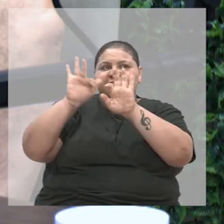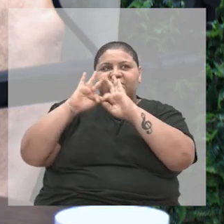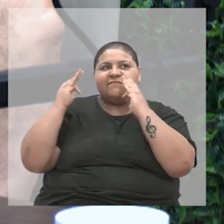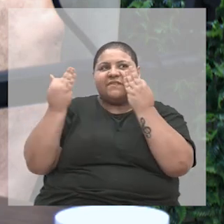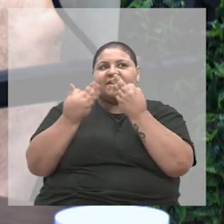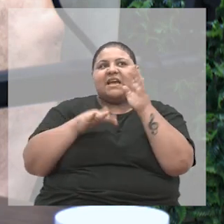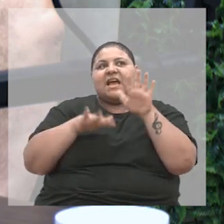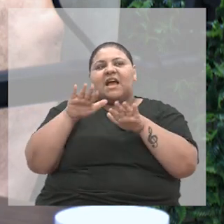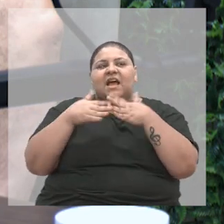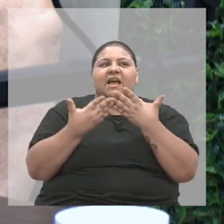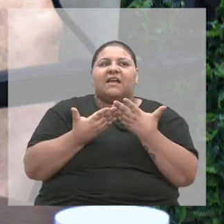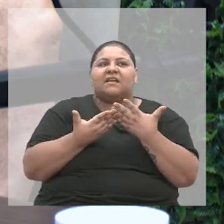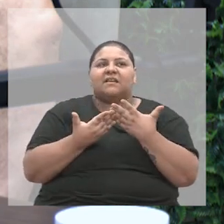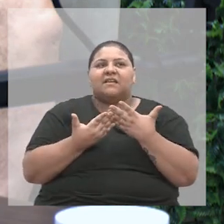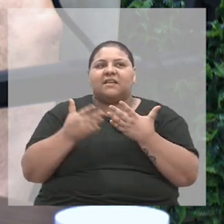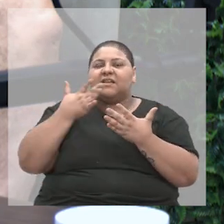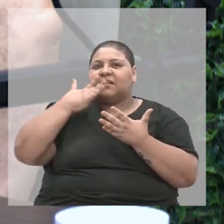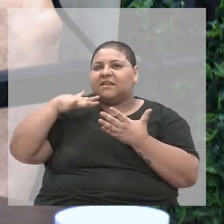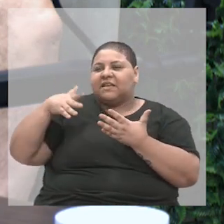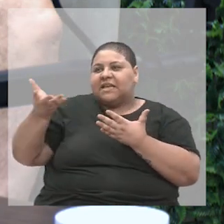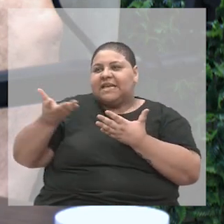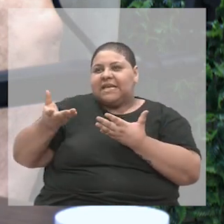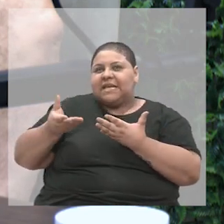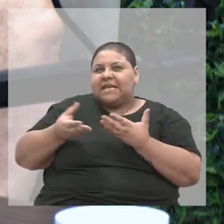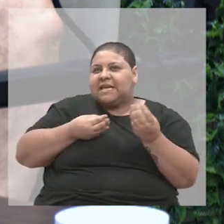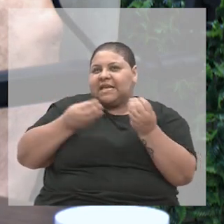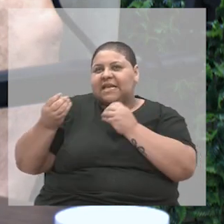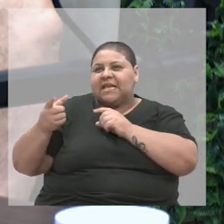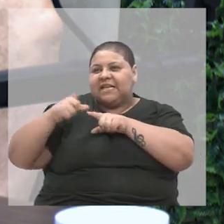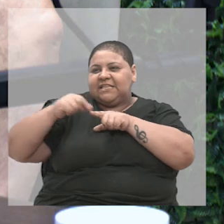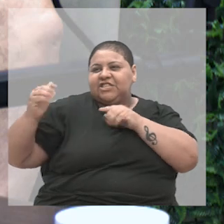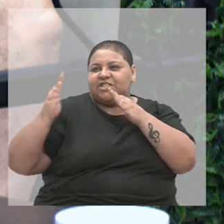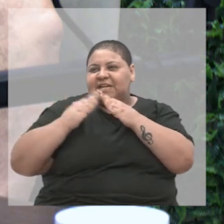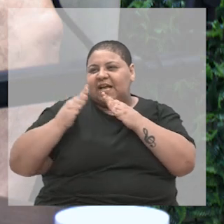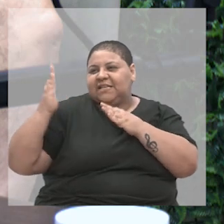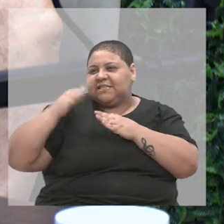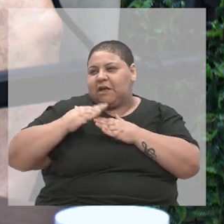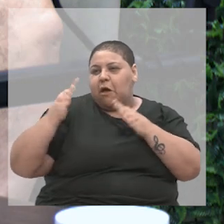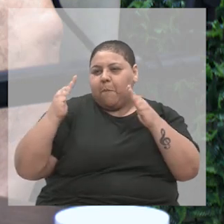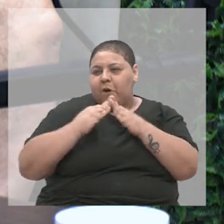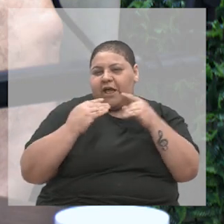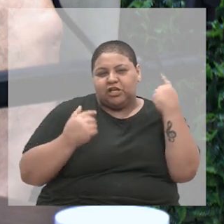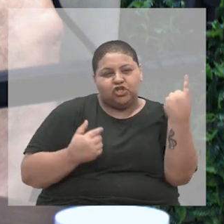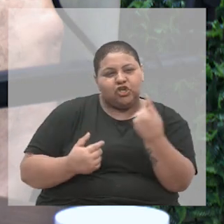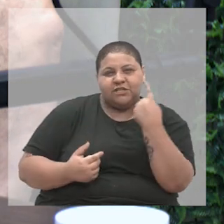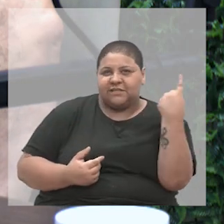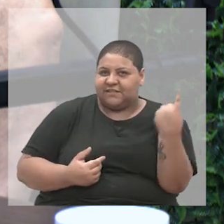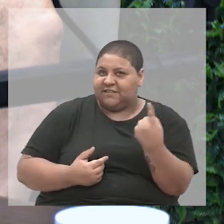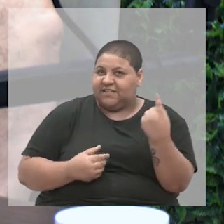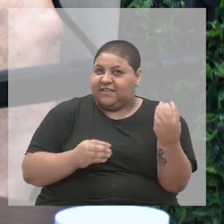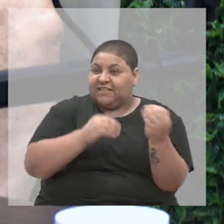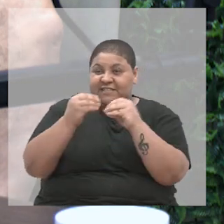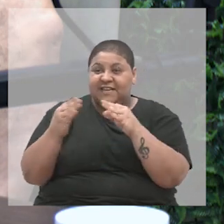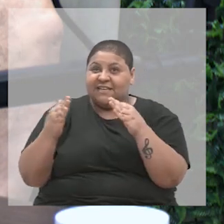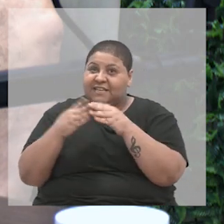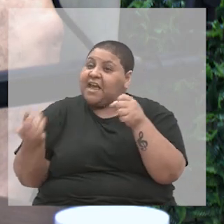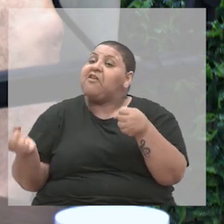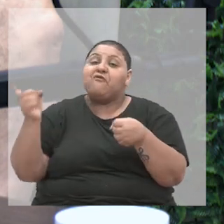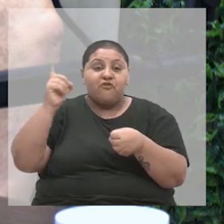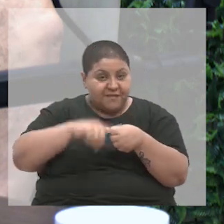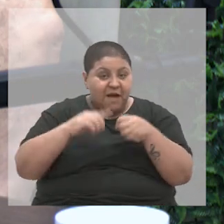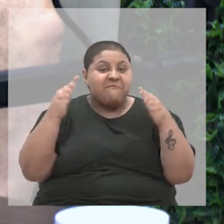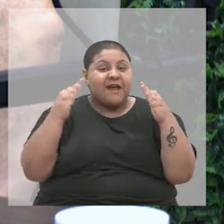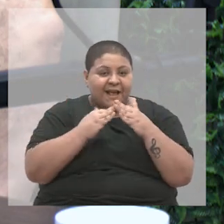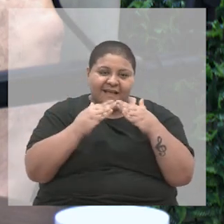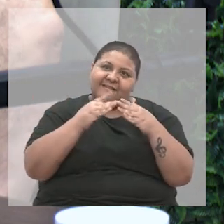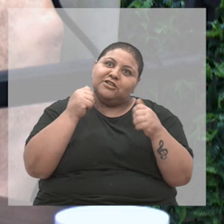da família. Às vezes o cara, quando é criança, ele quer muito... eu quero sair de casa logo, eu quero morar sozinho. Cara, quando o cara sai de casa, ele quer voltar